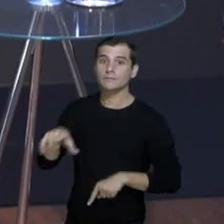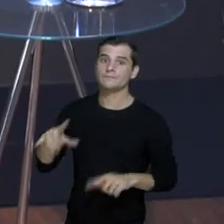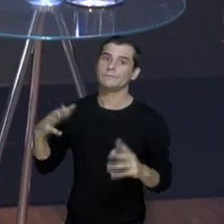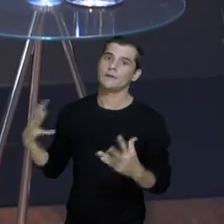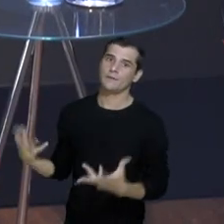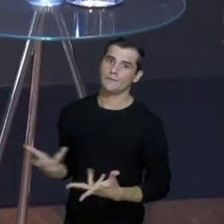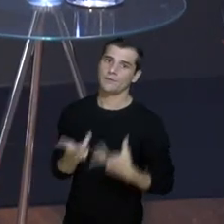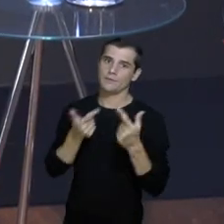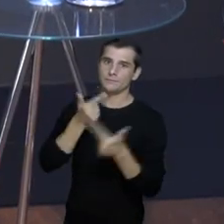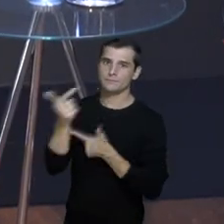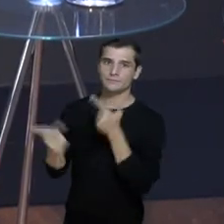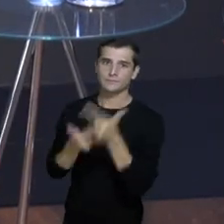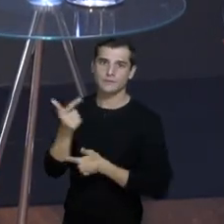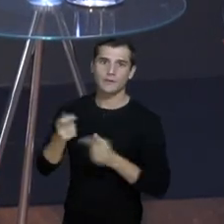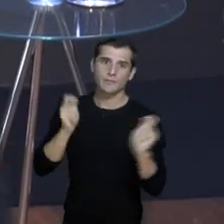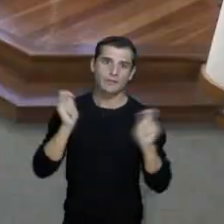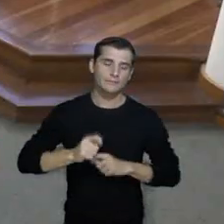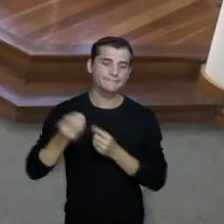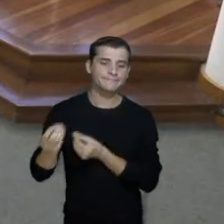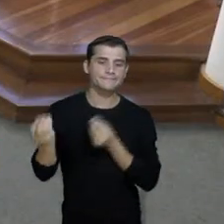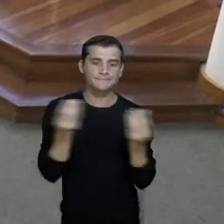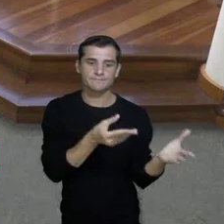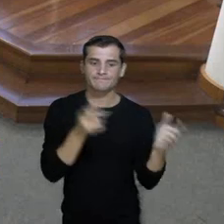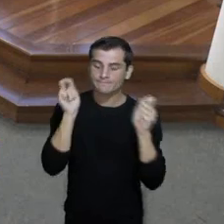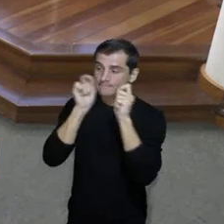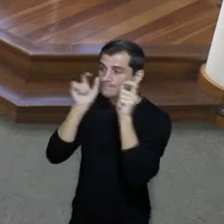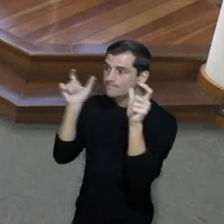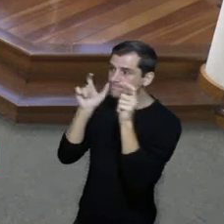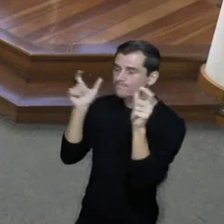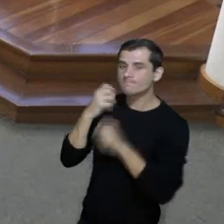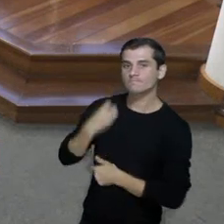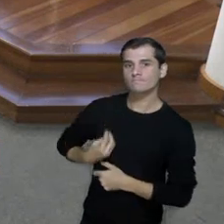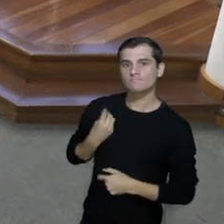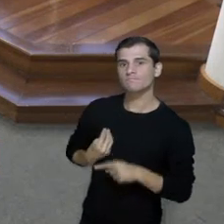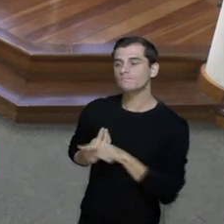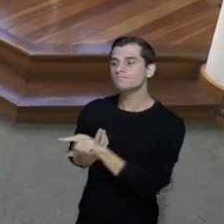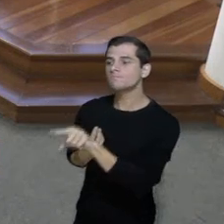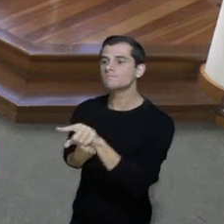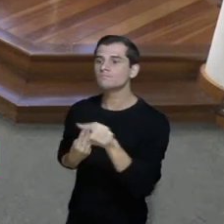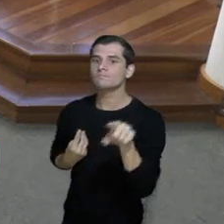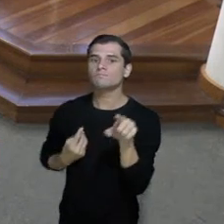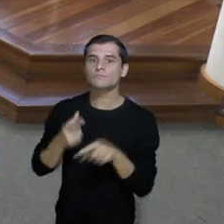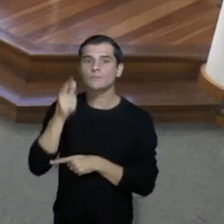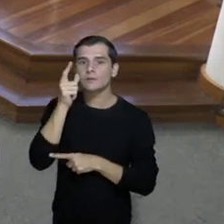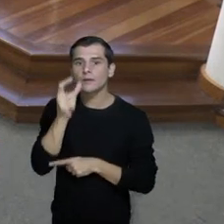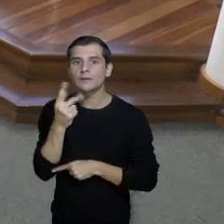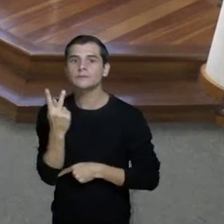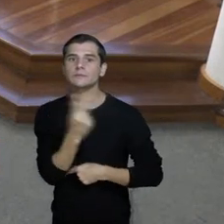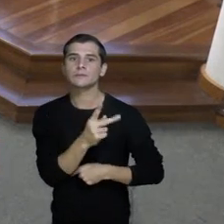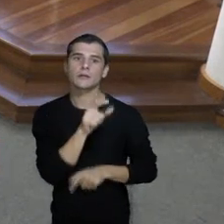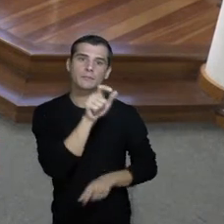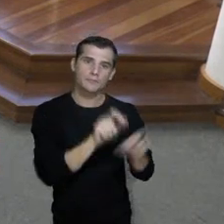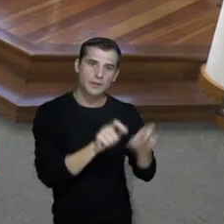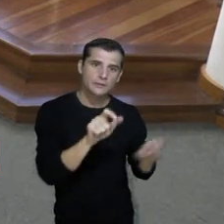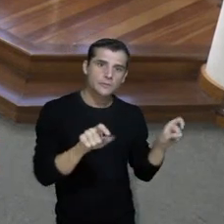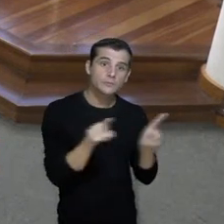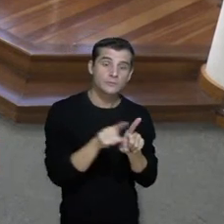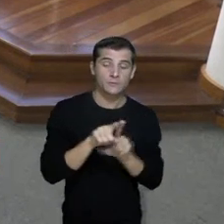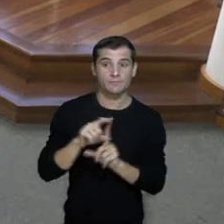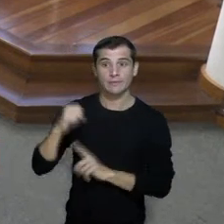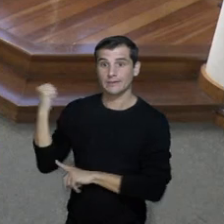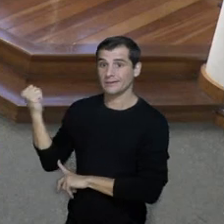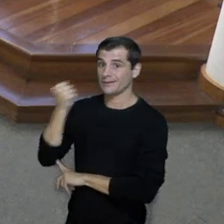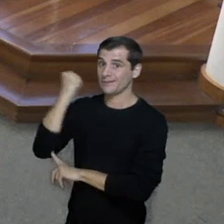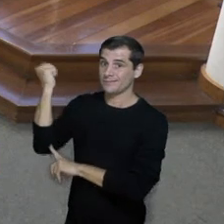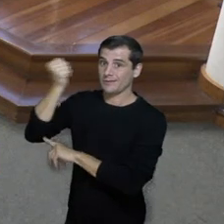para despertar a despertar a a o interesse do público né e o quão grave é a corrupção